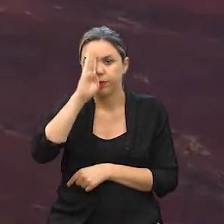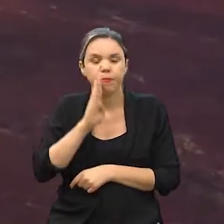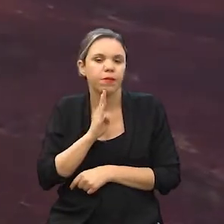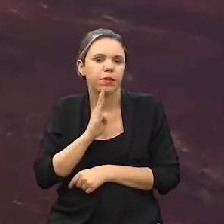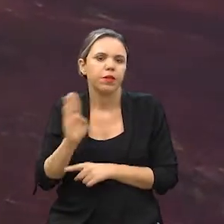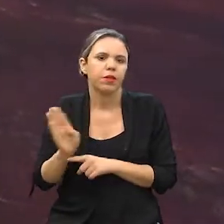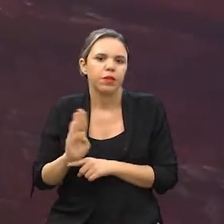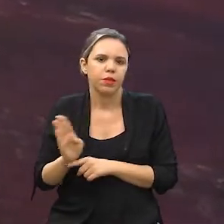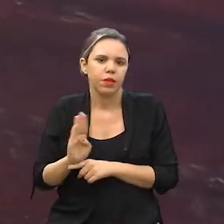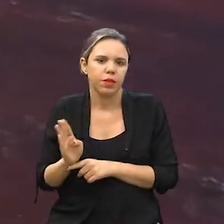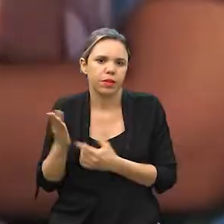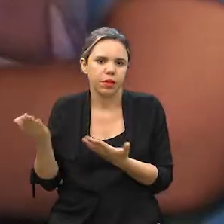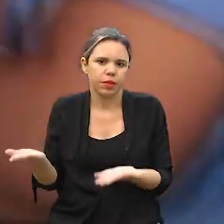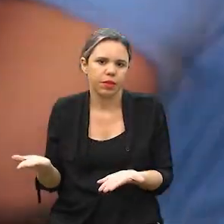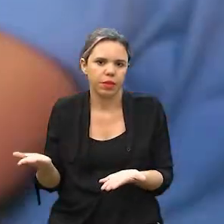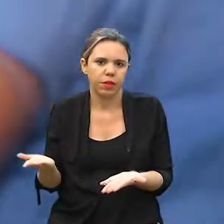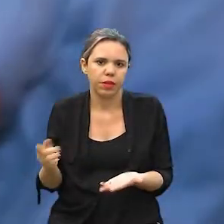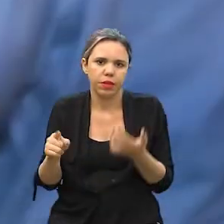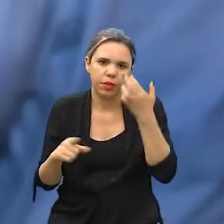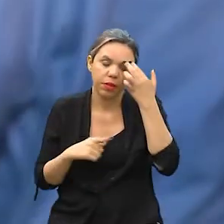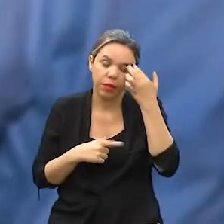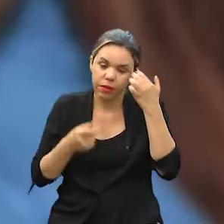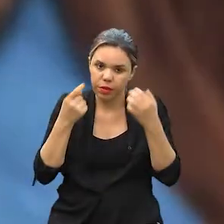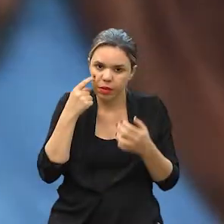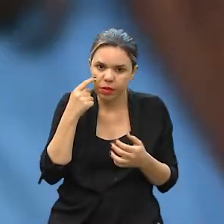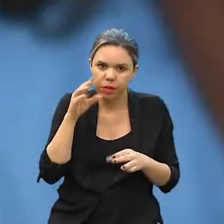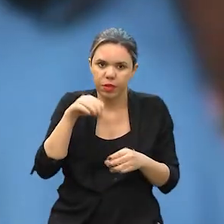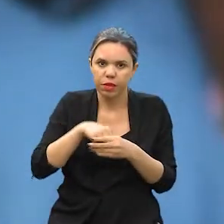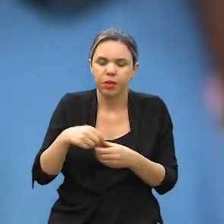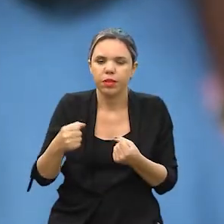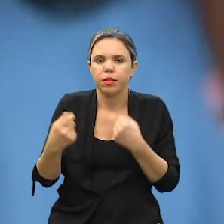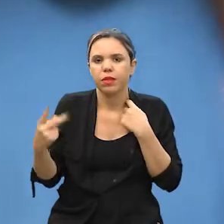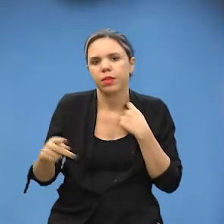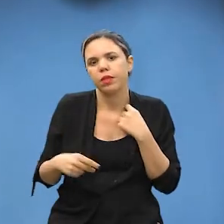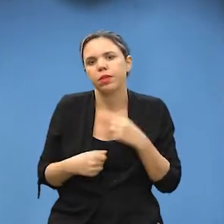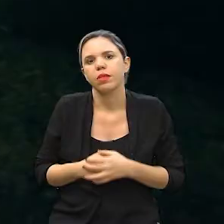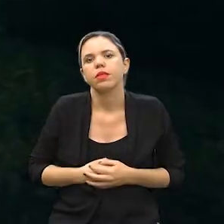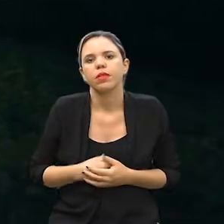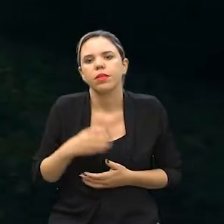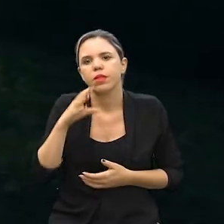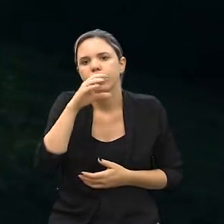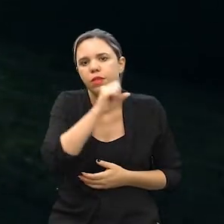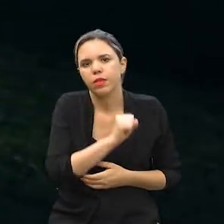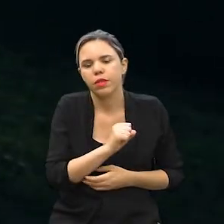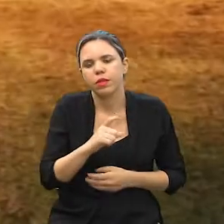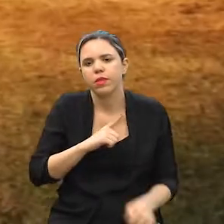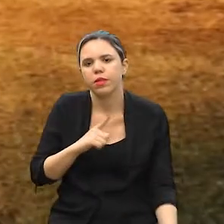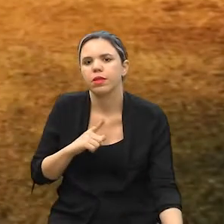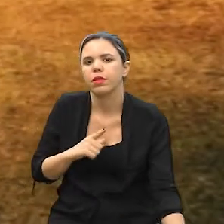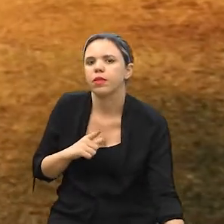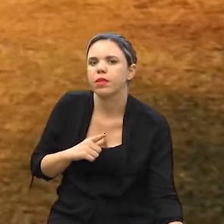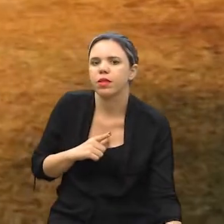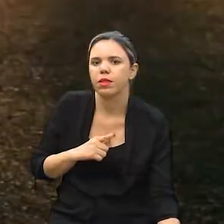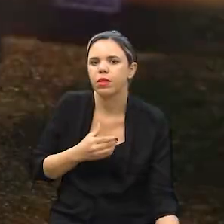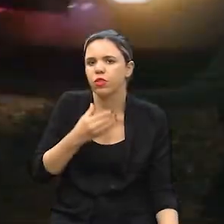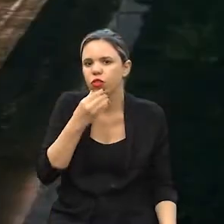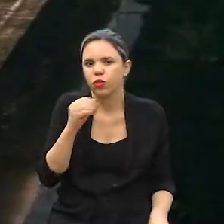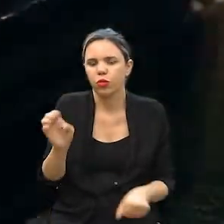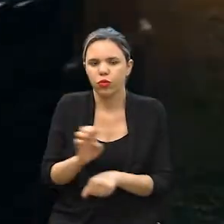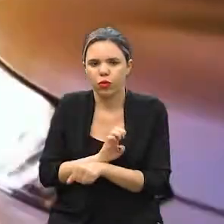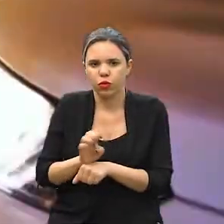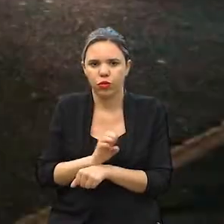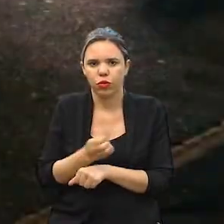de cinema drive-in, aquele em que você assiste de dentro do seu carro. No sábado, tem Um Senhor Estagiário,